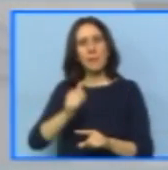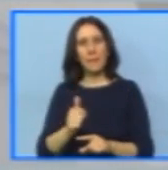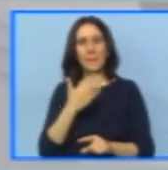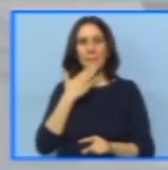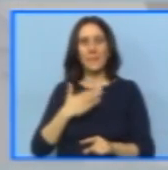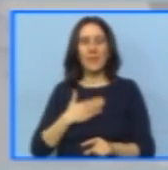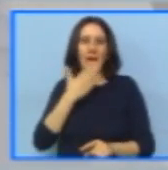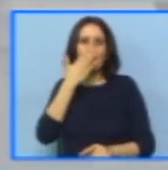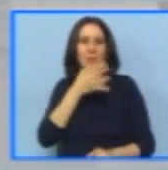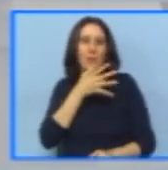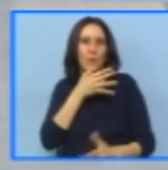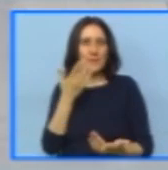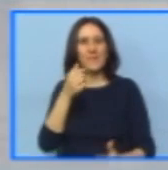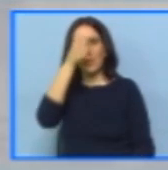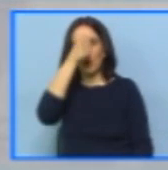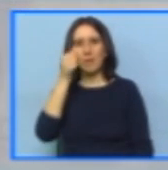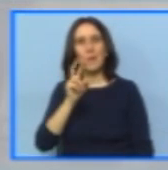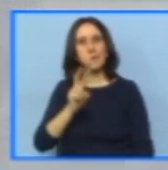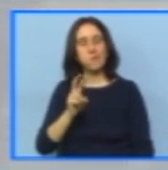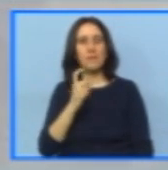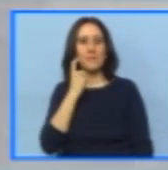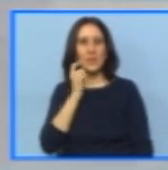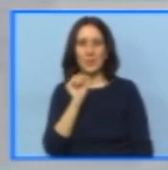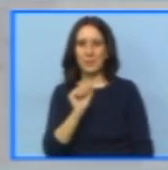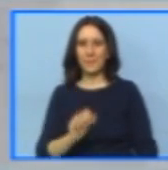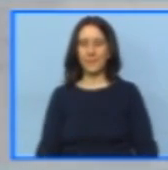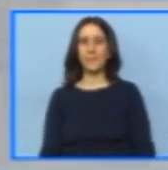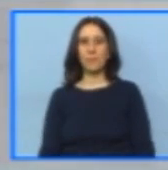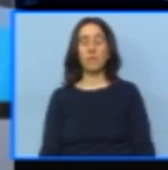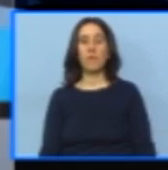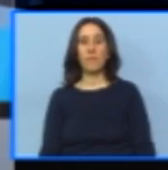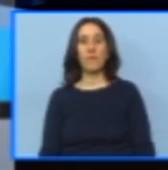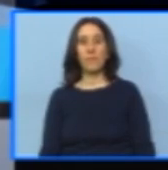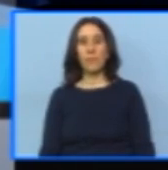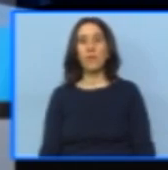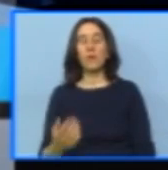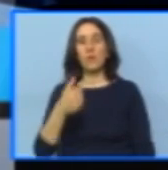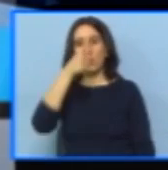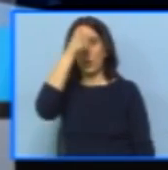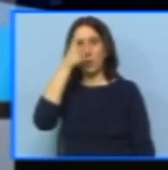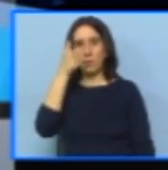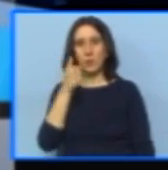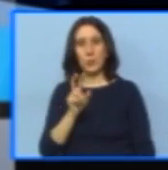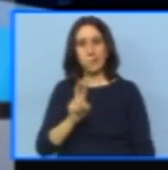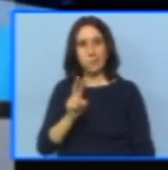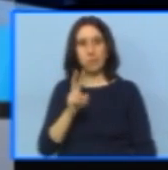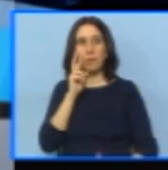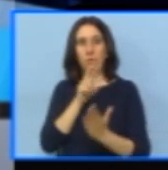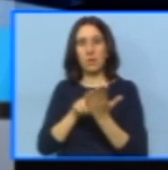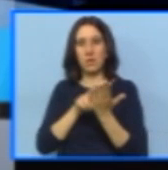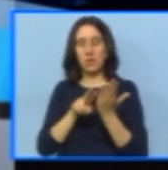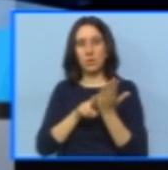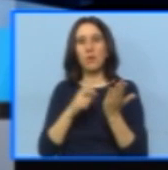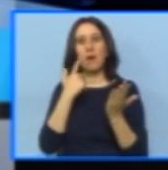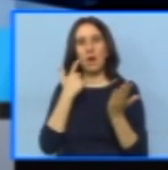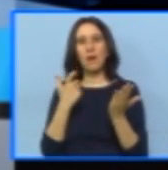cor a este segundo domingo da Páscoa. As leituras deste segundo domingo, podemos dizer que dão o tom para